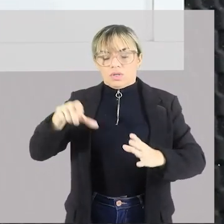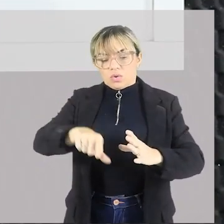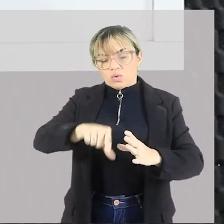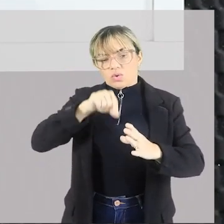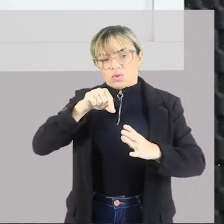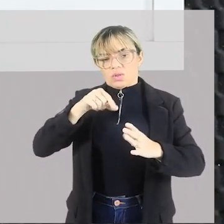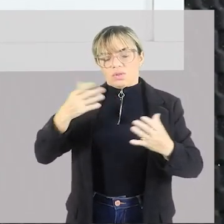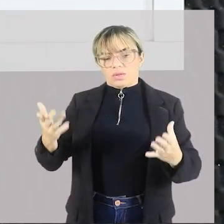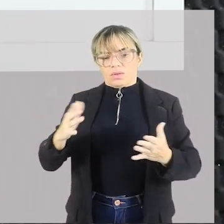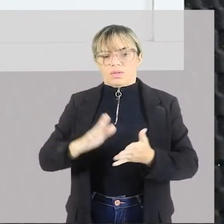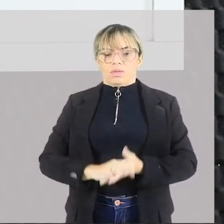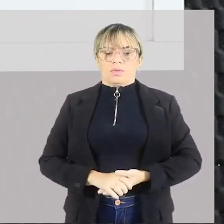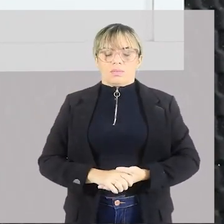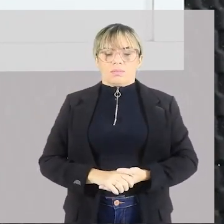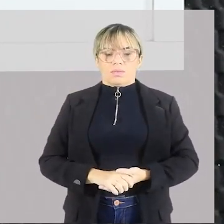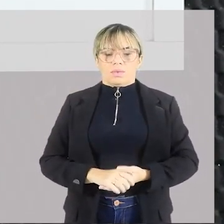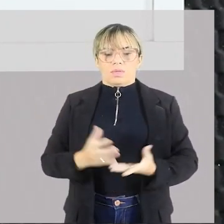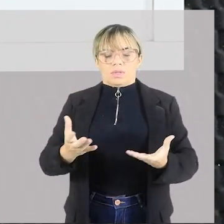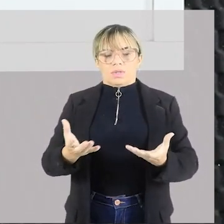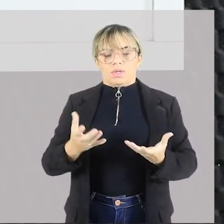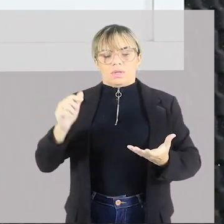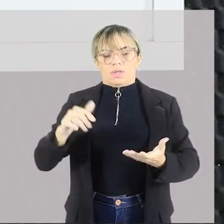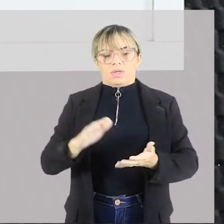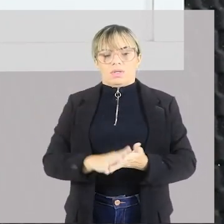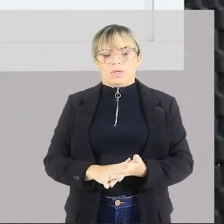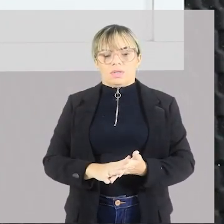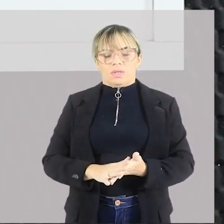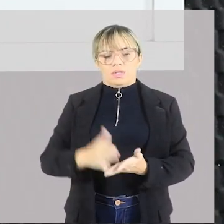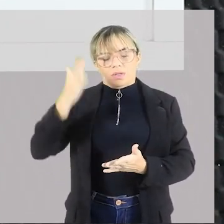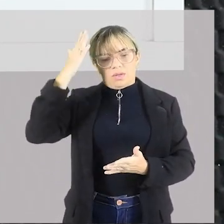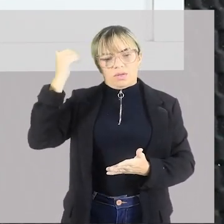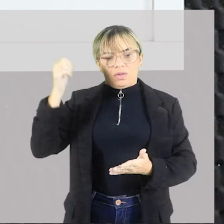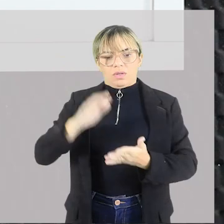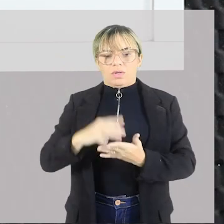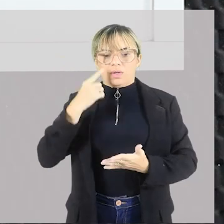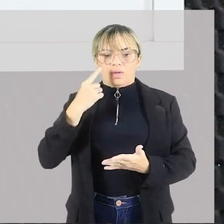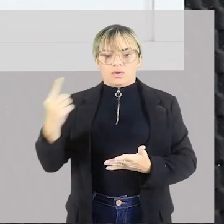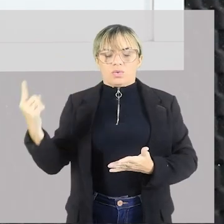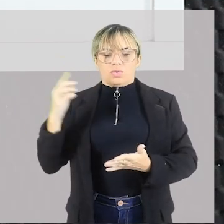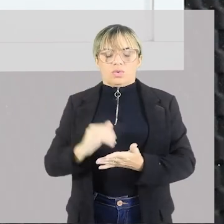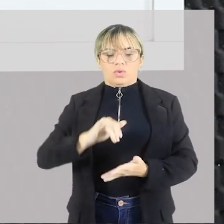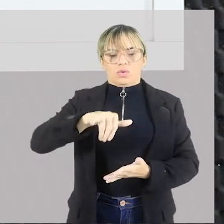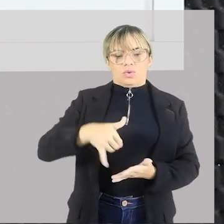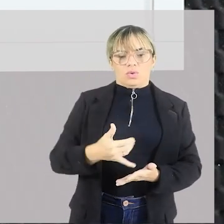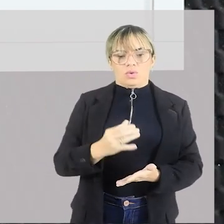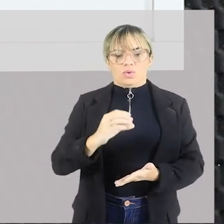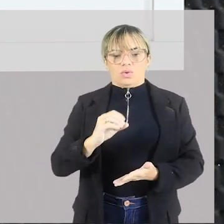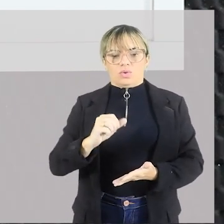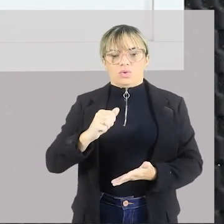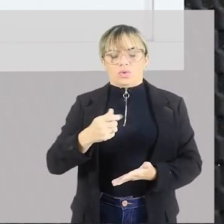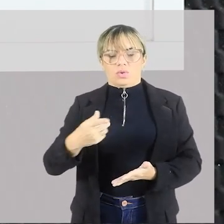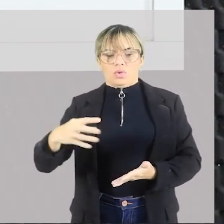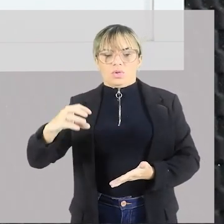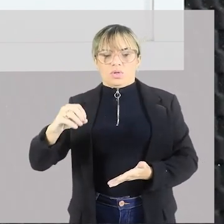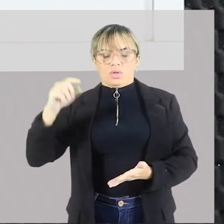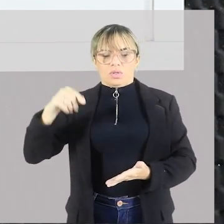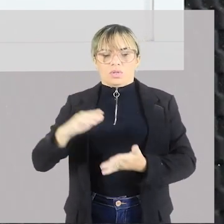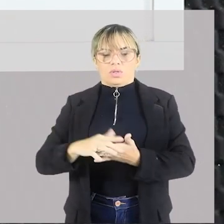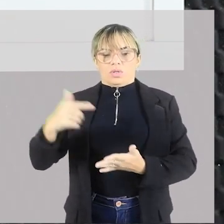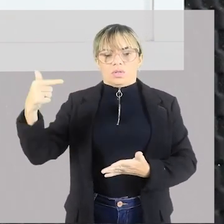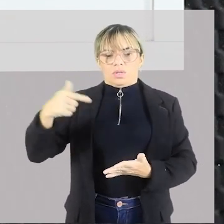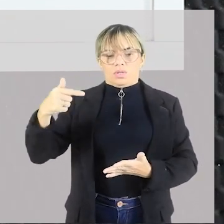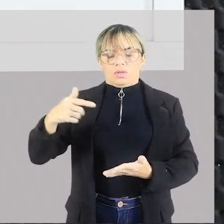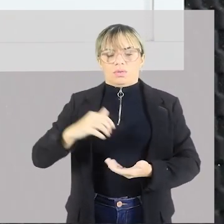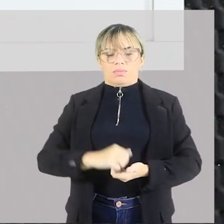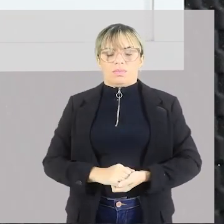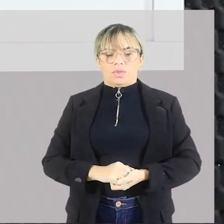sorteio então ele quer saber qual a probabilidade do João ser o sétimo colocado porque esse carinha aqui